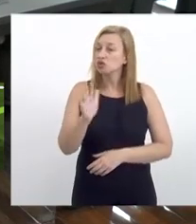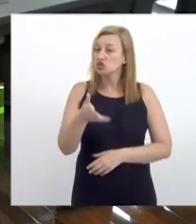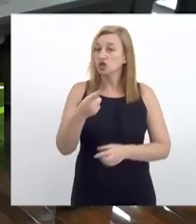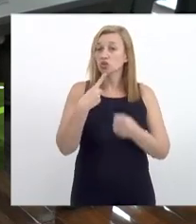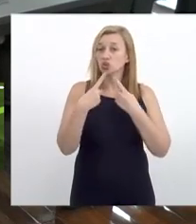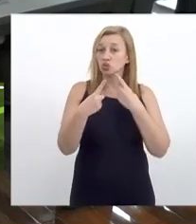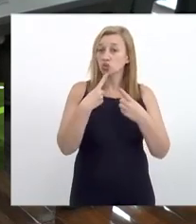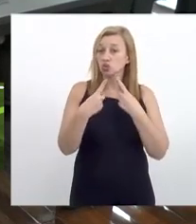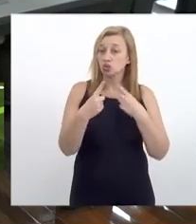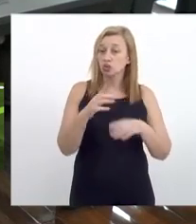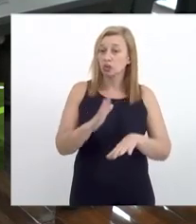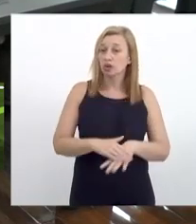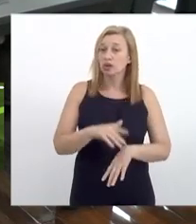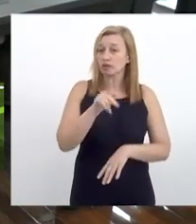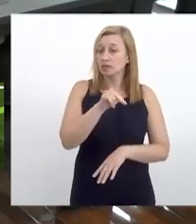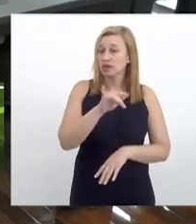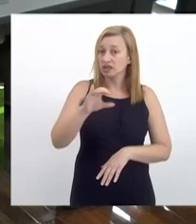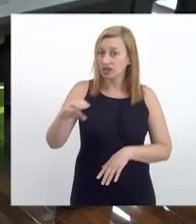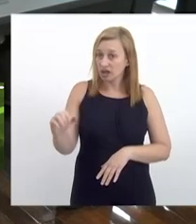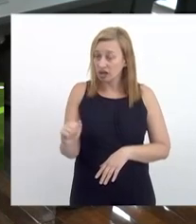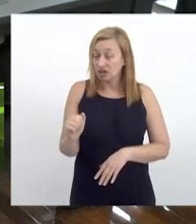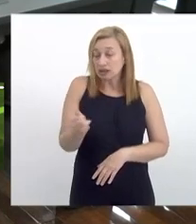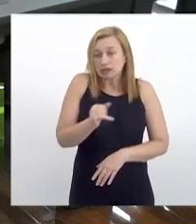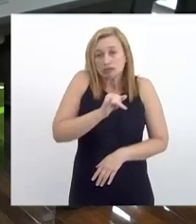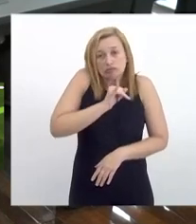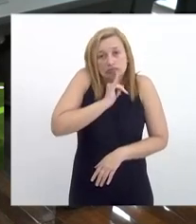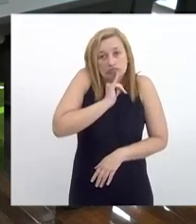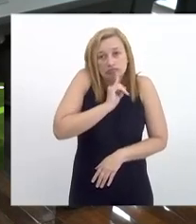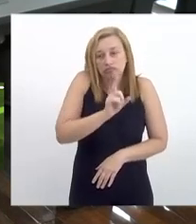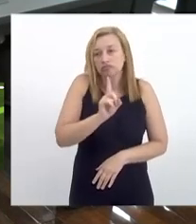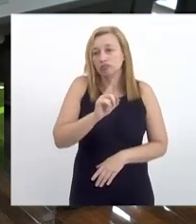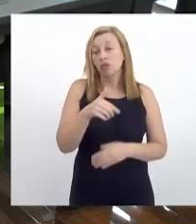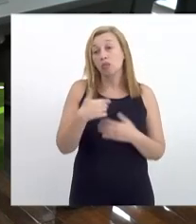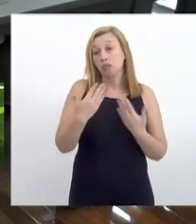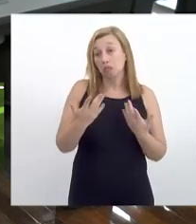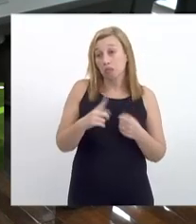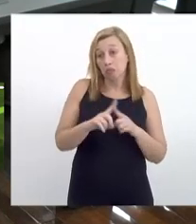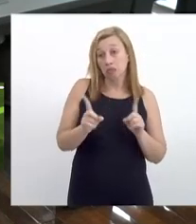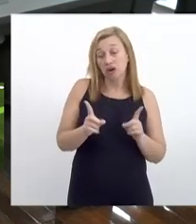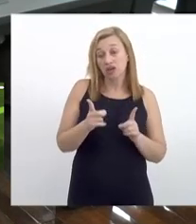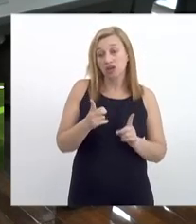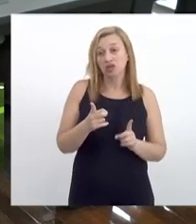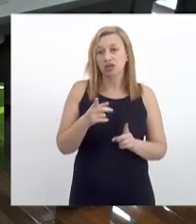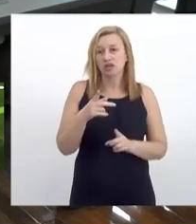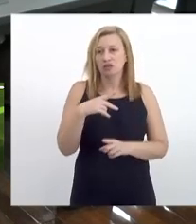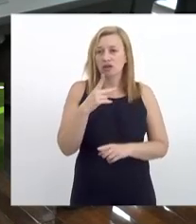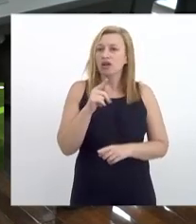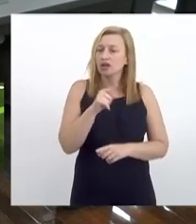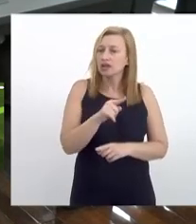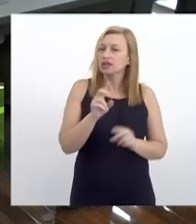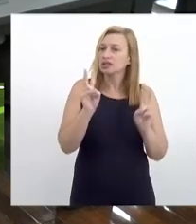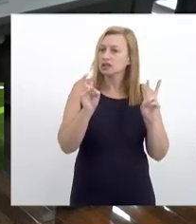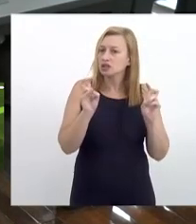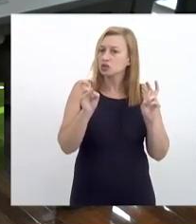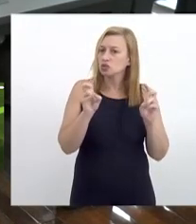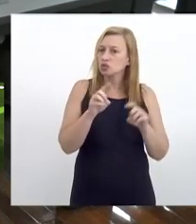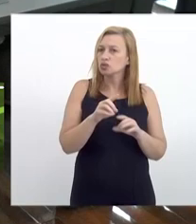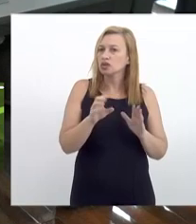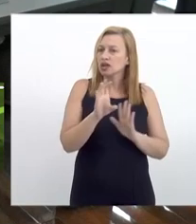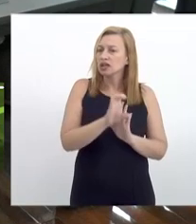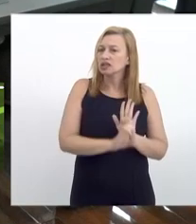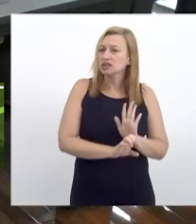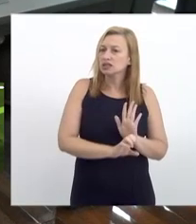discutido Mas o IPCA Que infelizmente não foi Mas a gente também traz Aqui nessa questão As